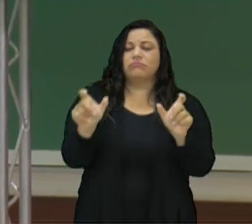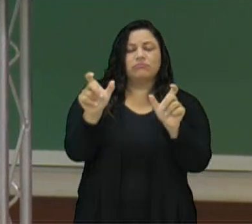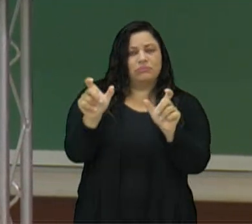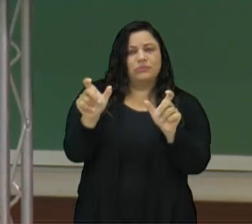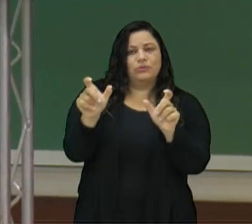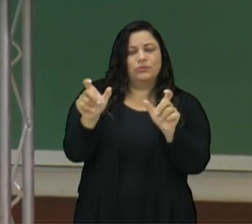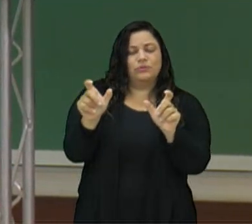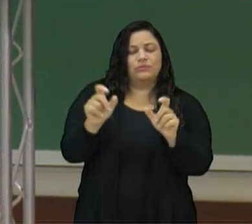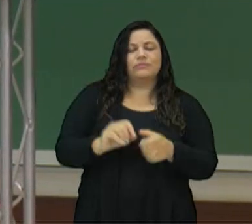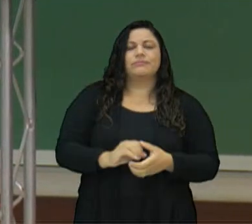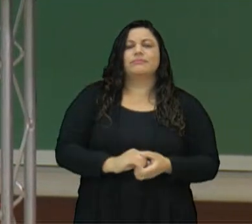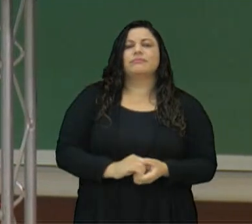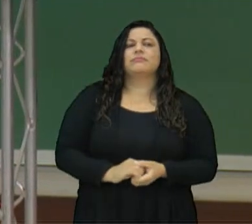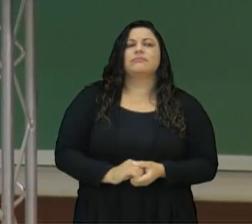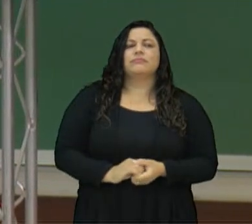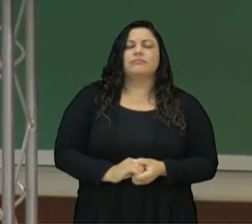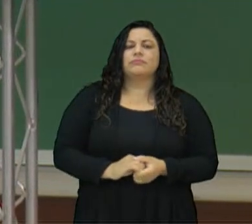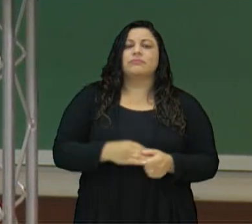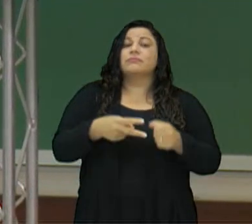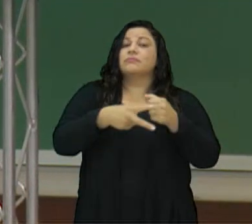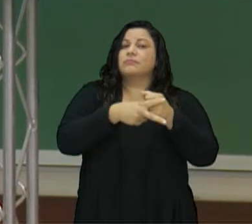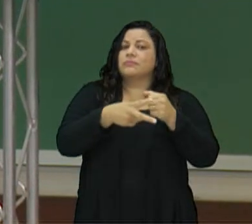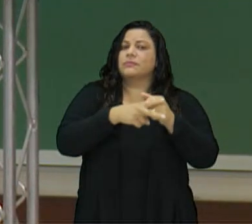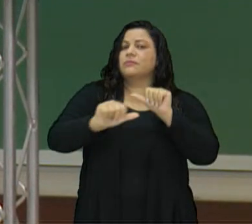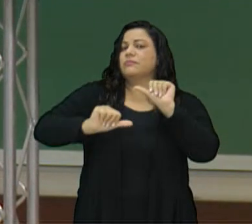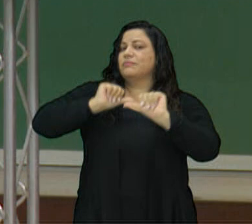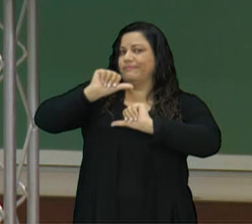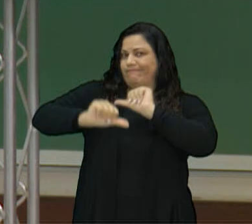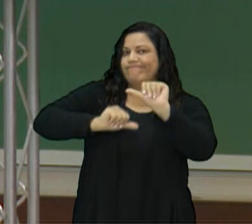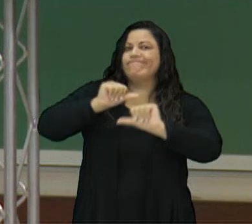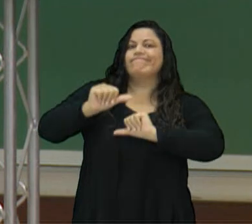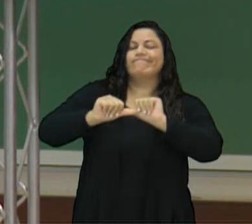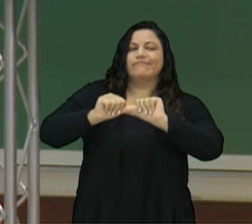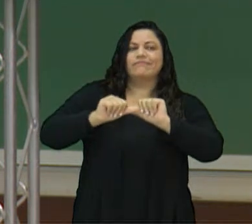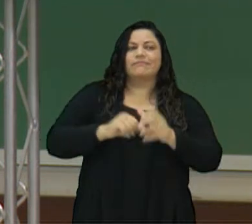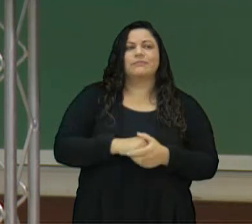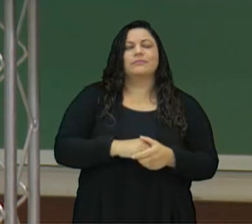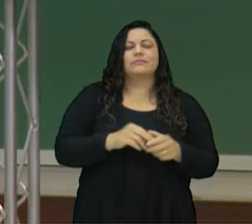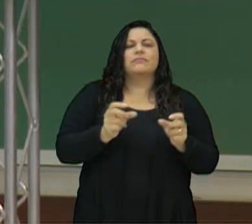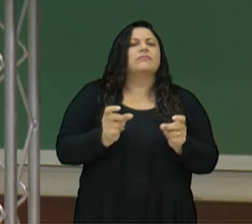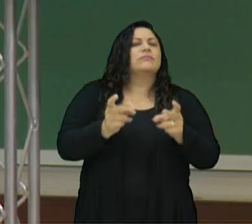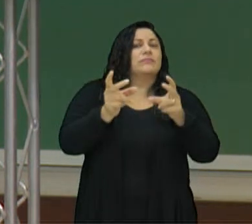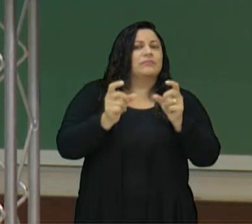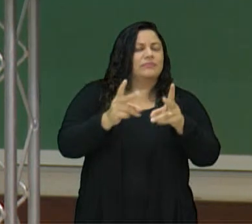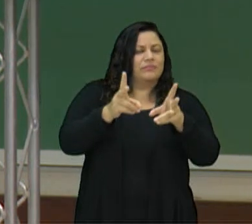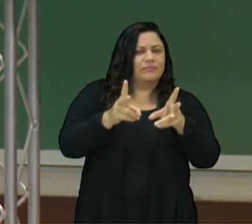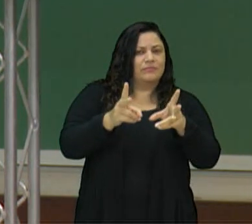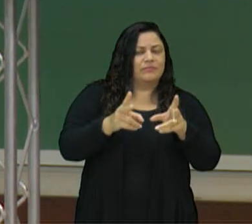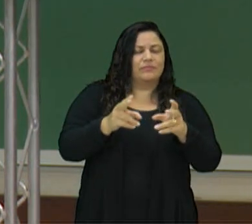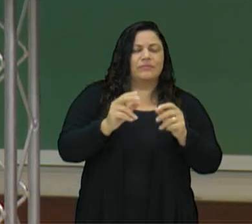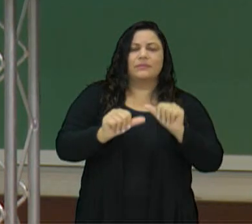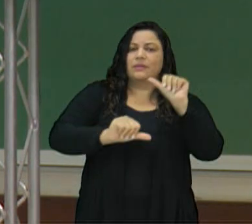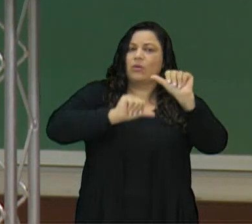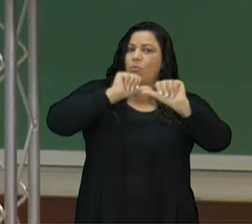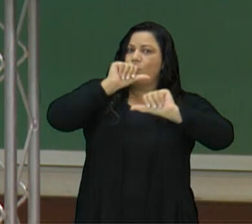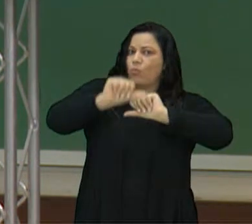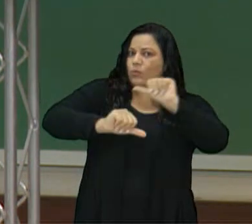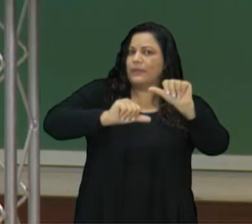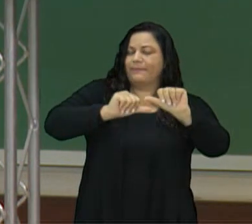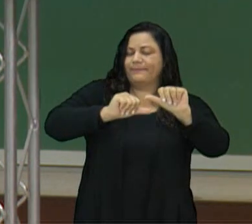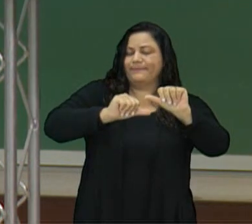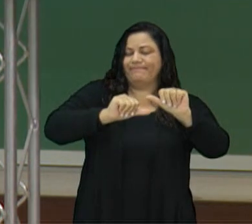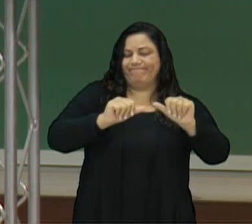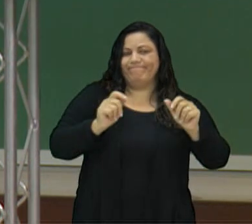vai usar para conjugar esse verbo. Você vai conjugar o verbo vender, né? Não vai usar ele no infinitivo, você precisa